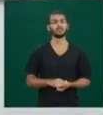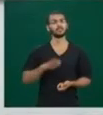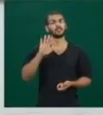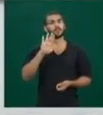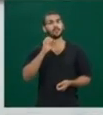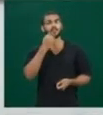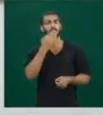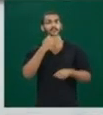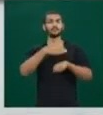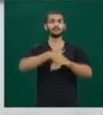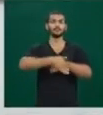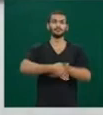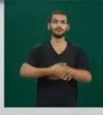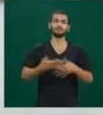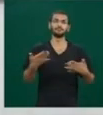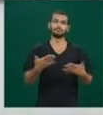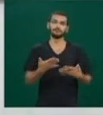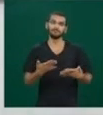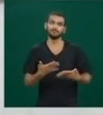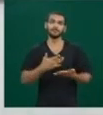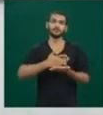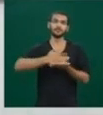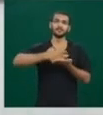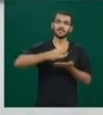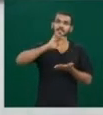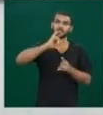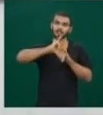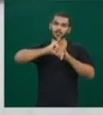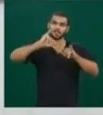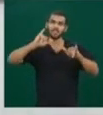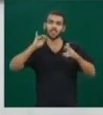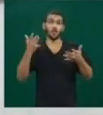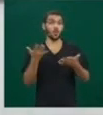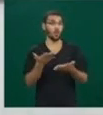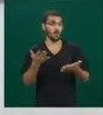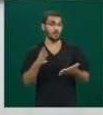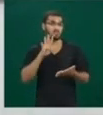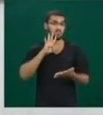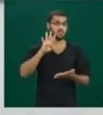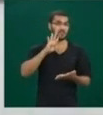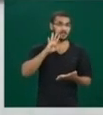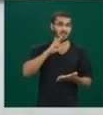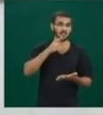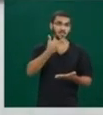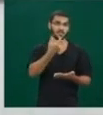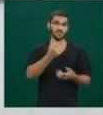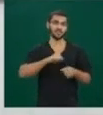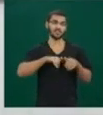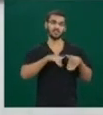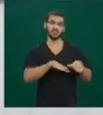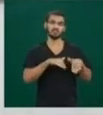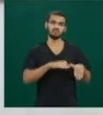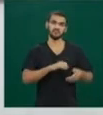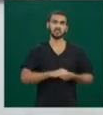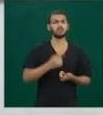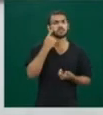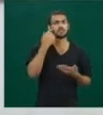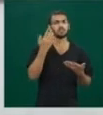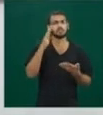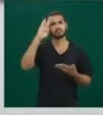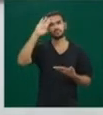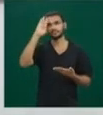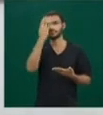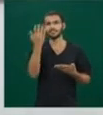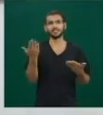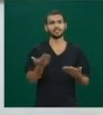Olá, boa noite para você. O TV Notícias desta quarta-feira, dia 20 de setembro, começa agora. Você confere comigo os destaques de hoje. Muita gente